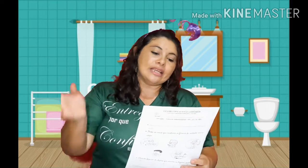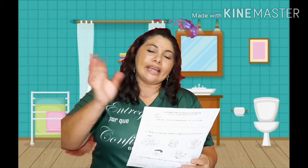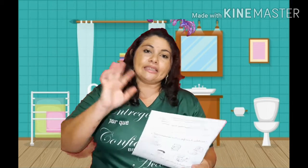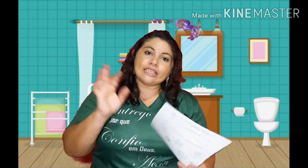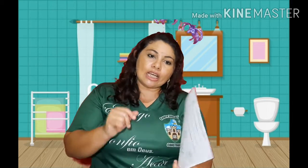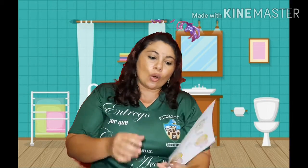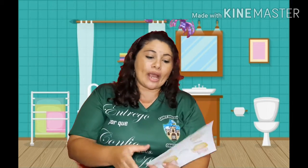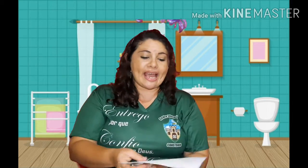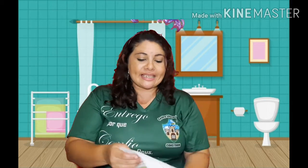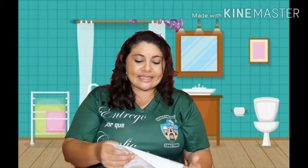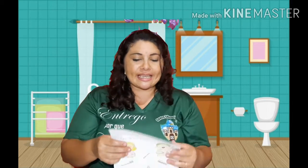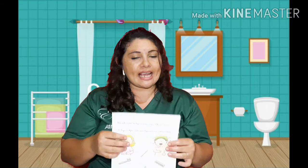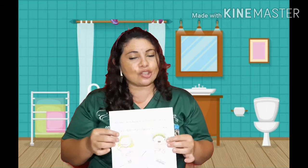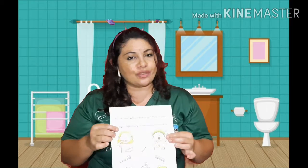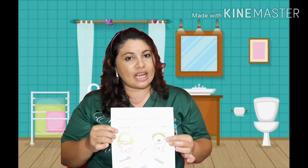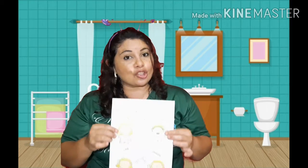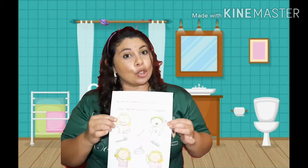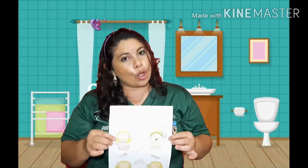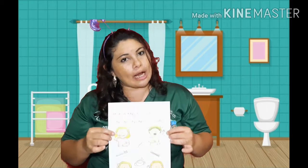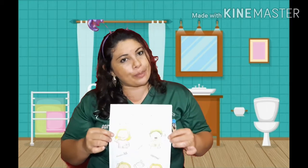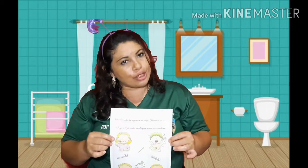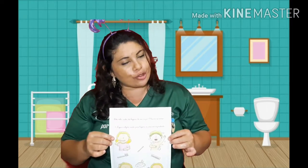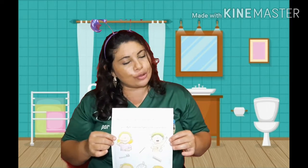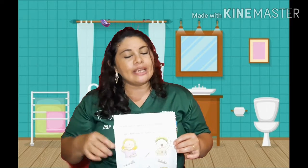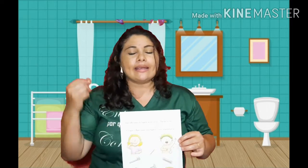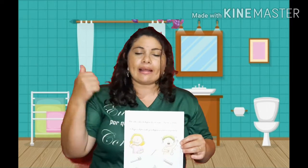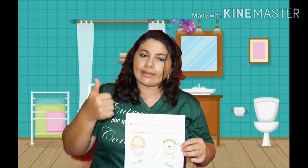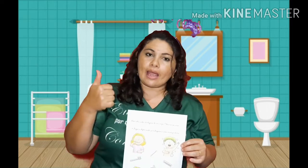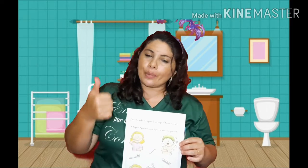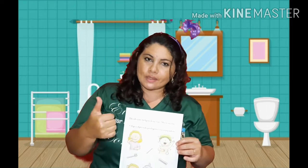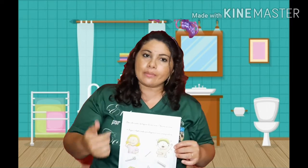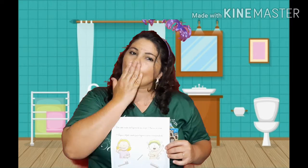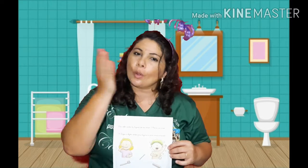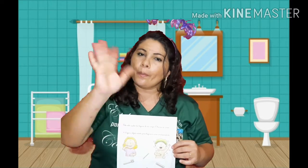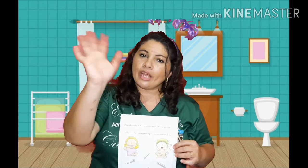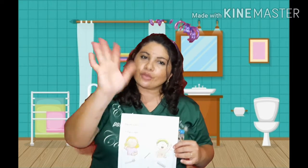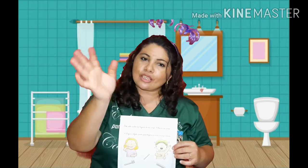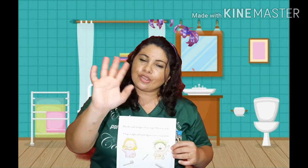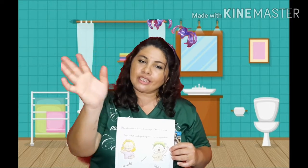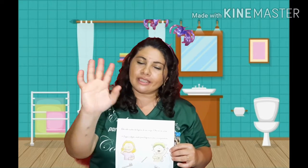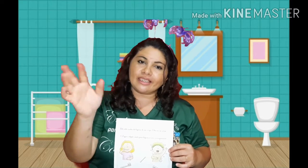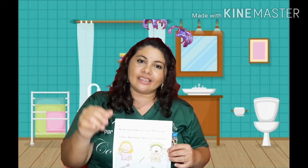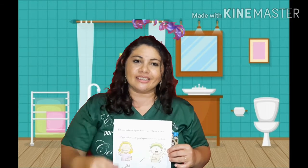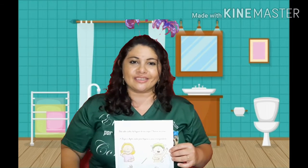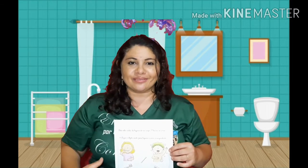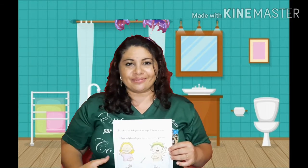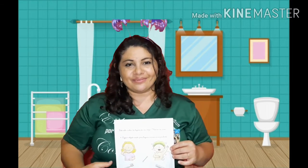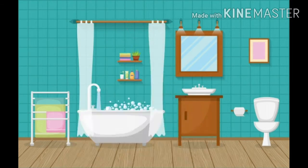saudáveis. Então, realizem a atividade no capricho e até a próxima aula. Um beijo da tia!